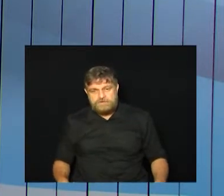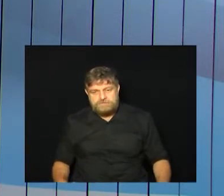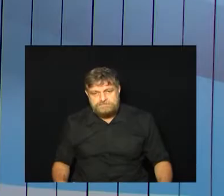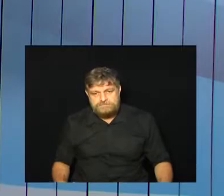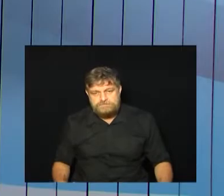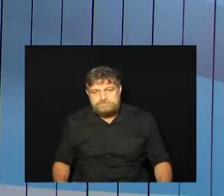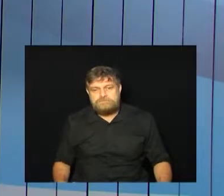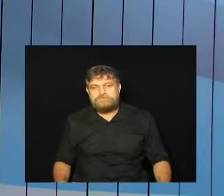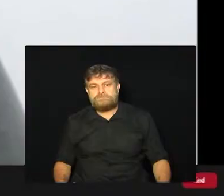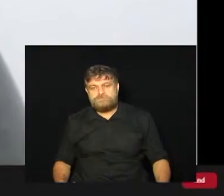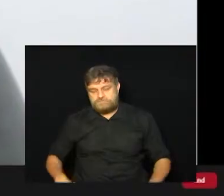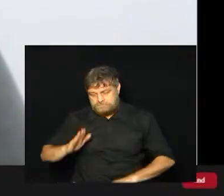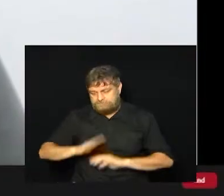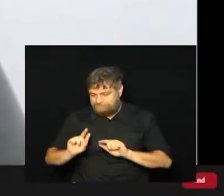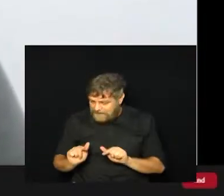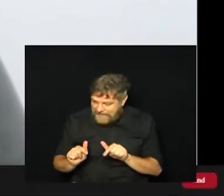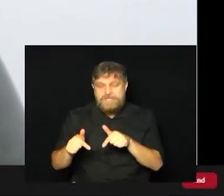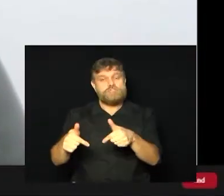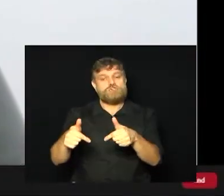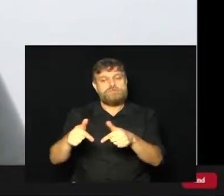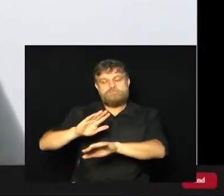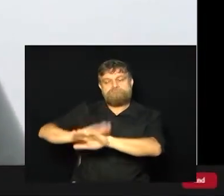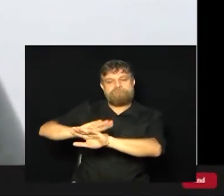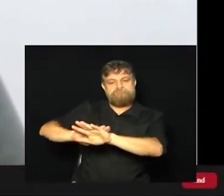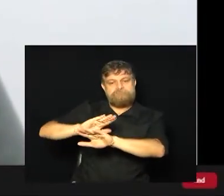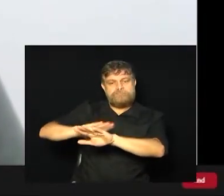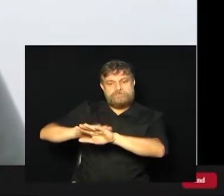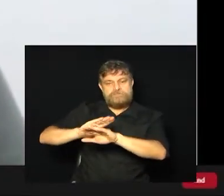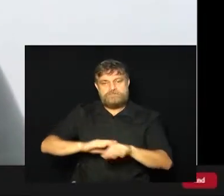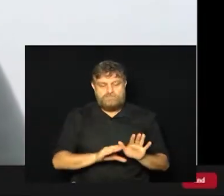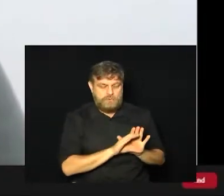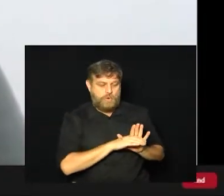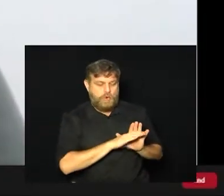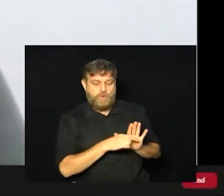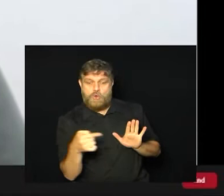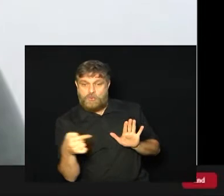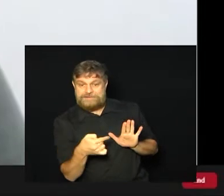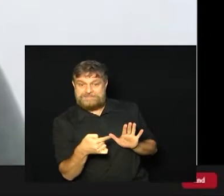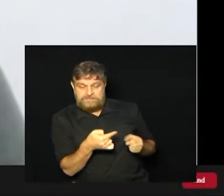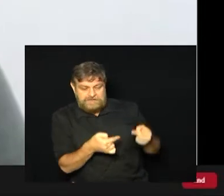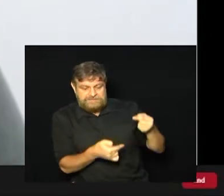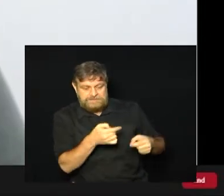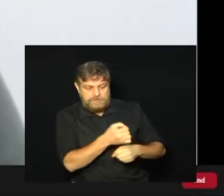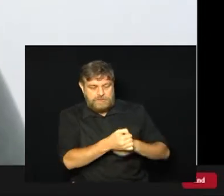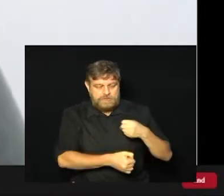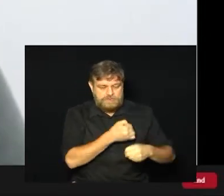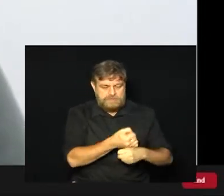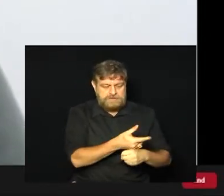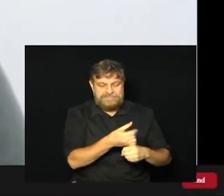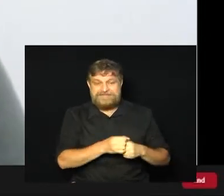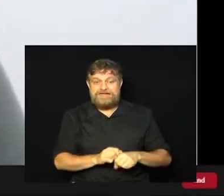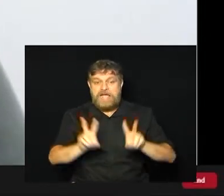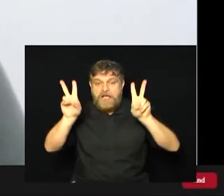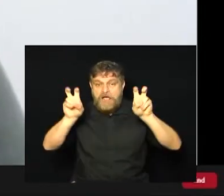Gostei da palavra atitude, que é justamente isso. Um conceito que vai ser muito discutido em 2022 é o conceito